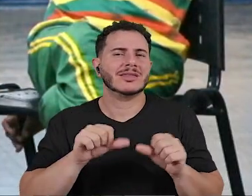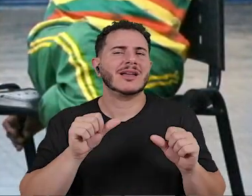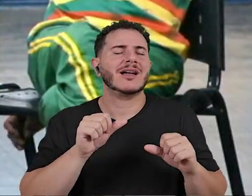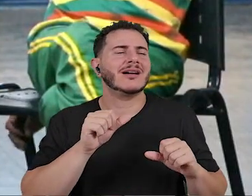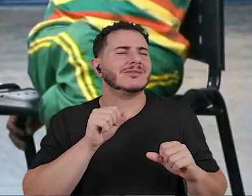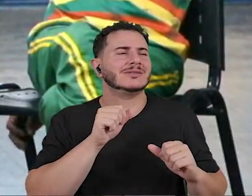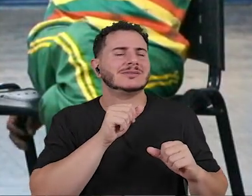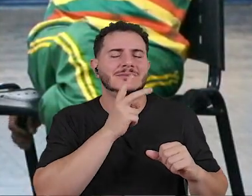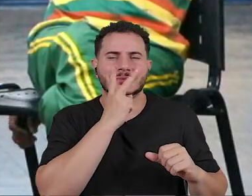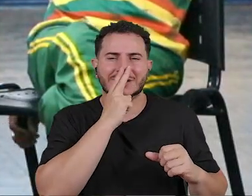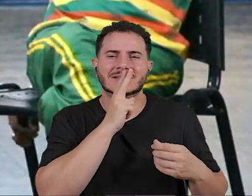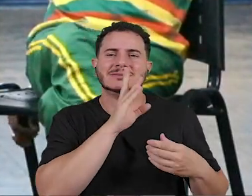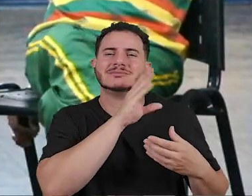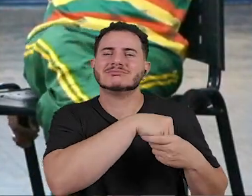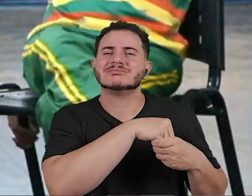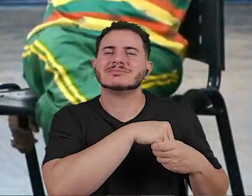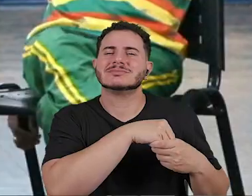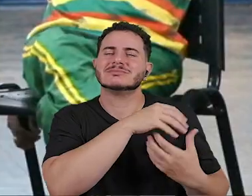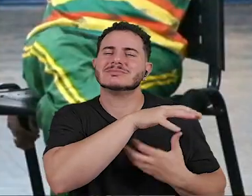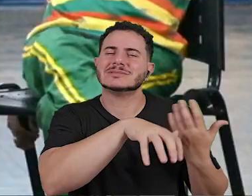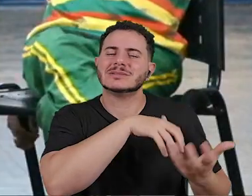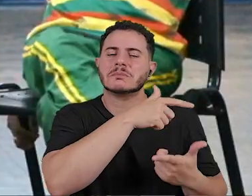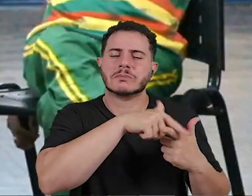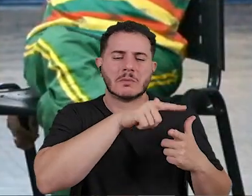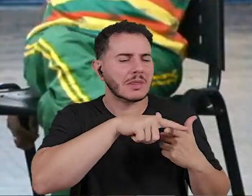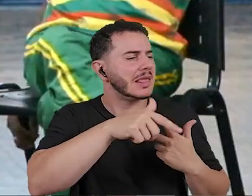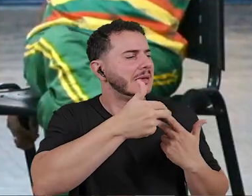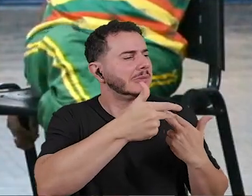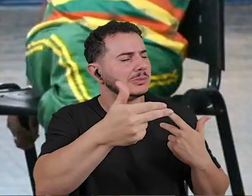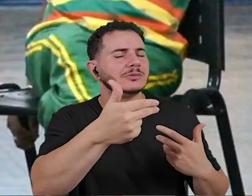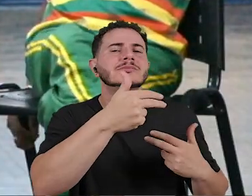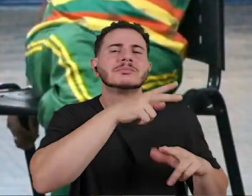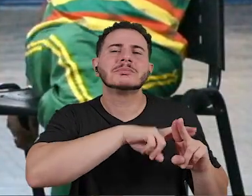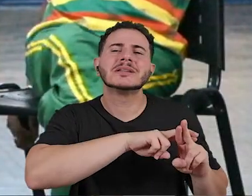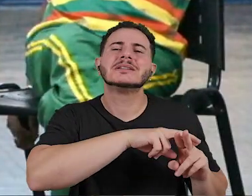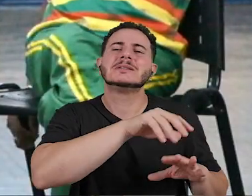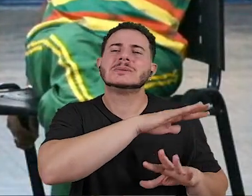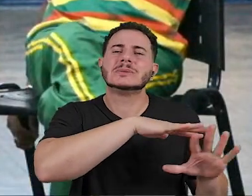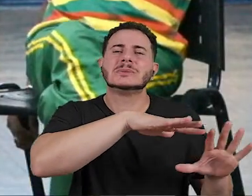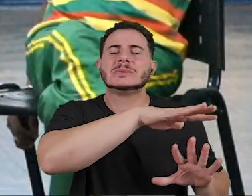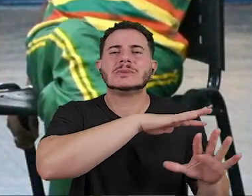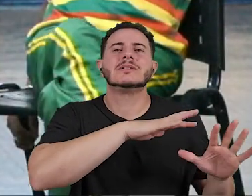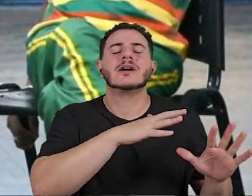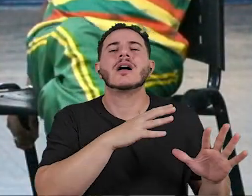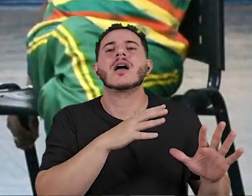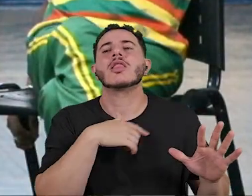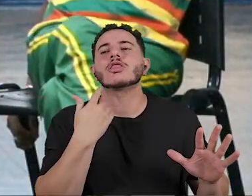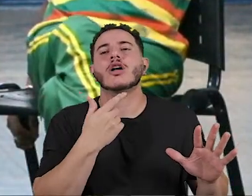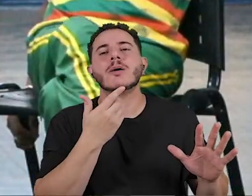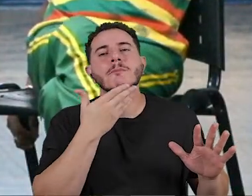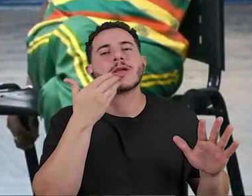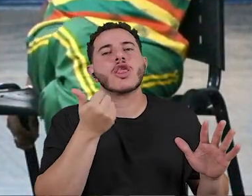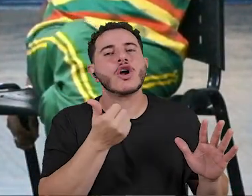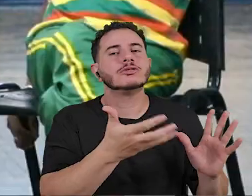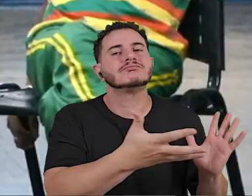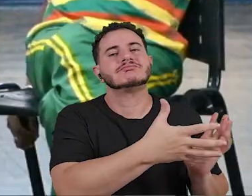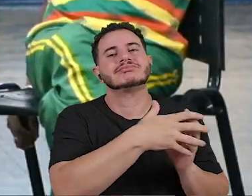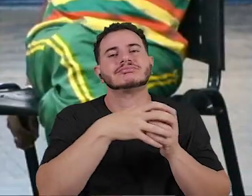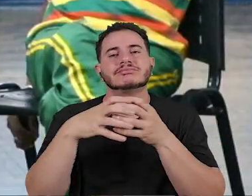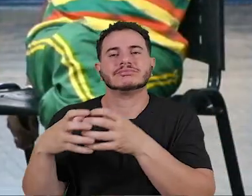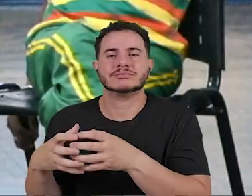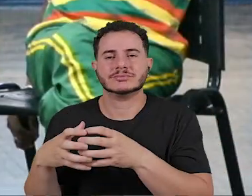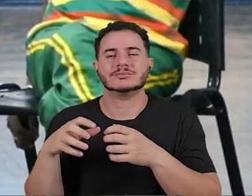eles gostassem em relação à cultura, né, local. E nesse processo se manteve,